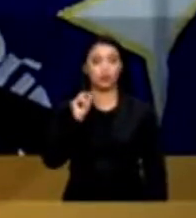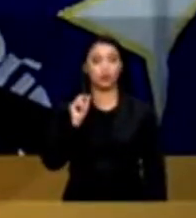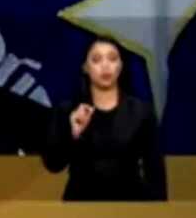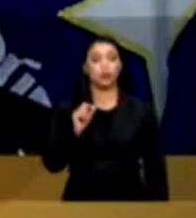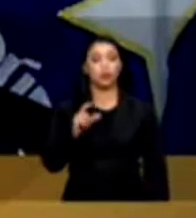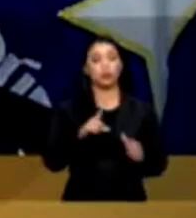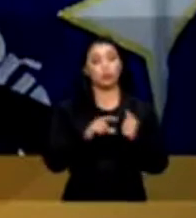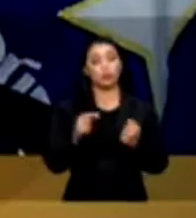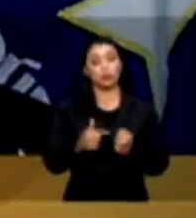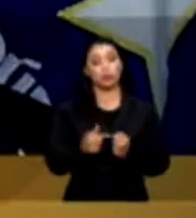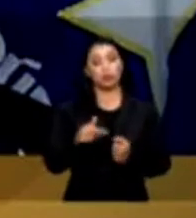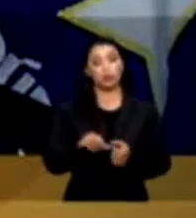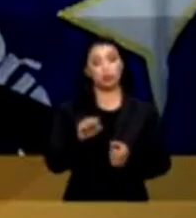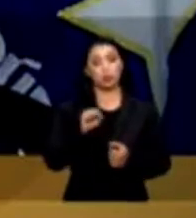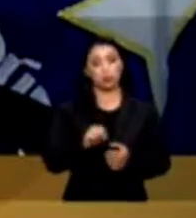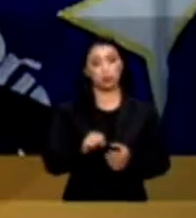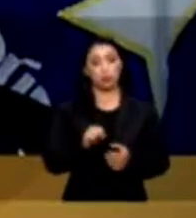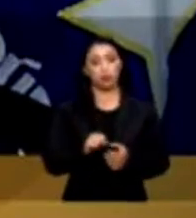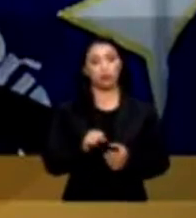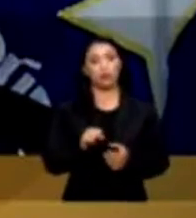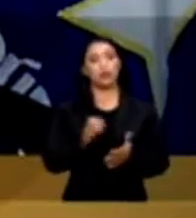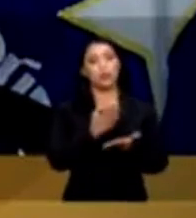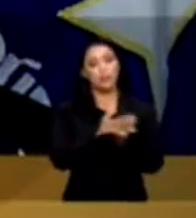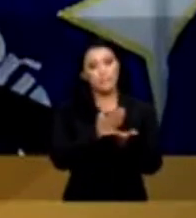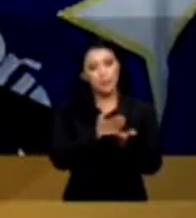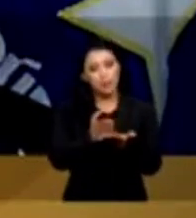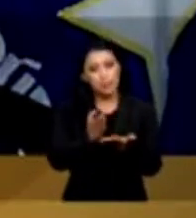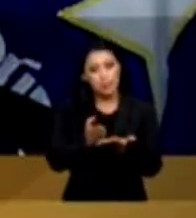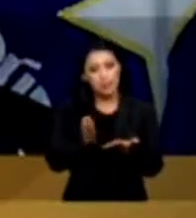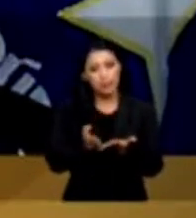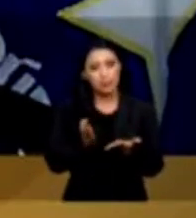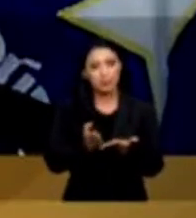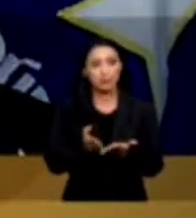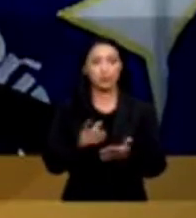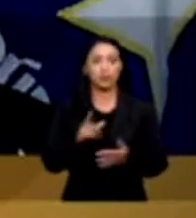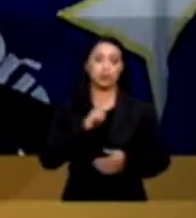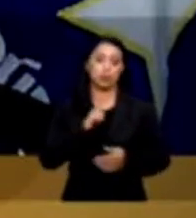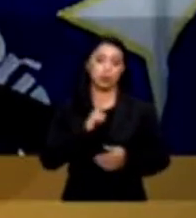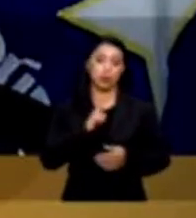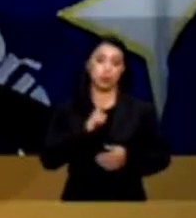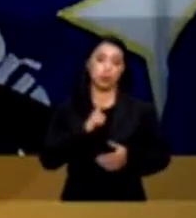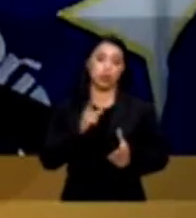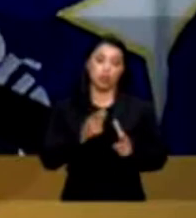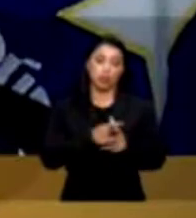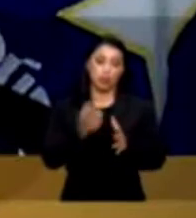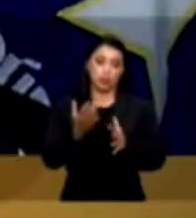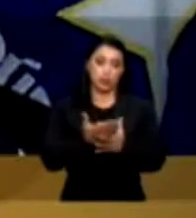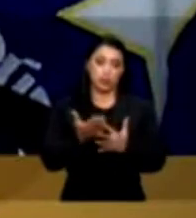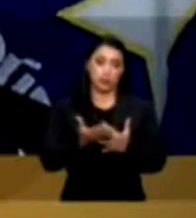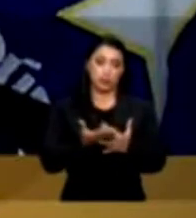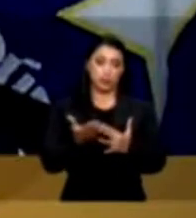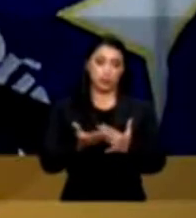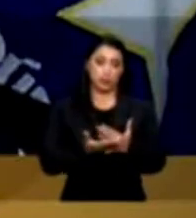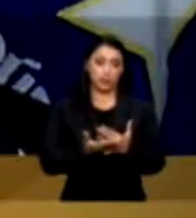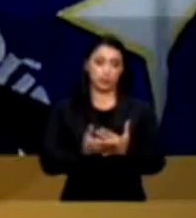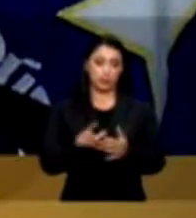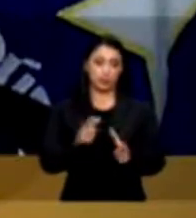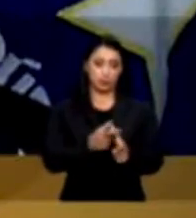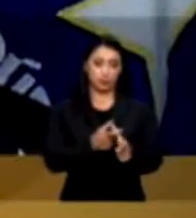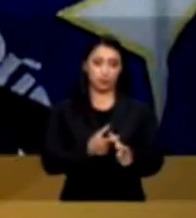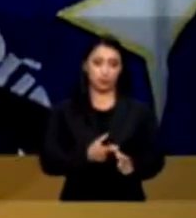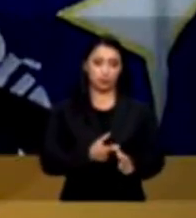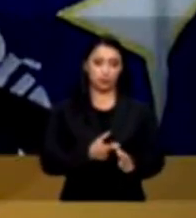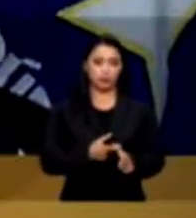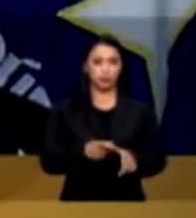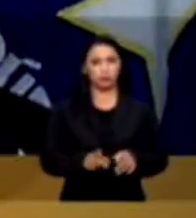78 referido e o sistema de parcelamento e liquidação de precatórios nele previsto foi suspenso